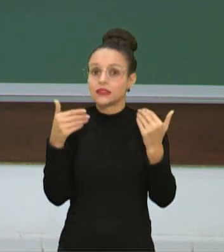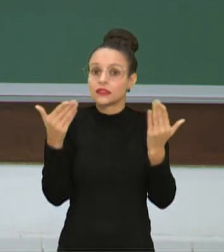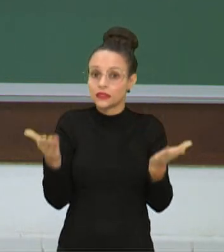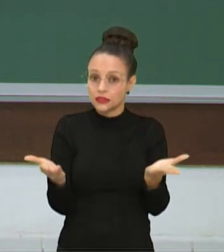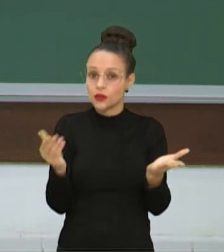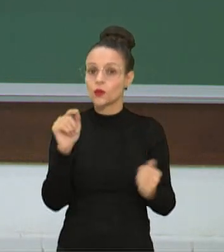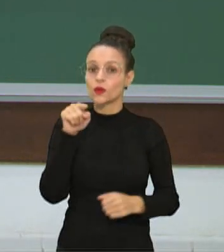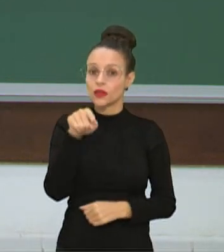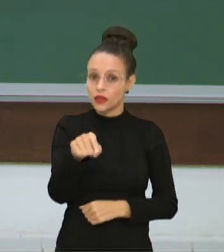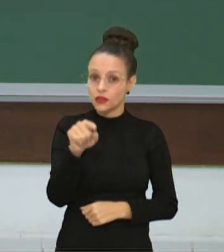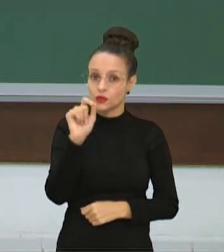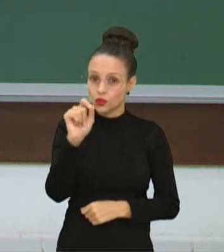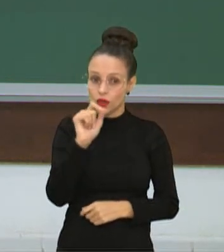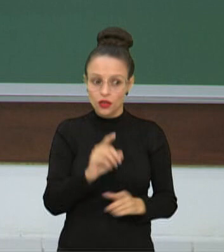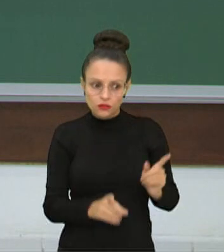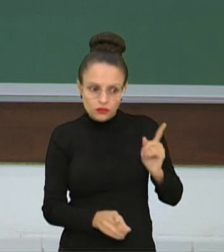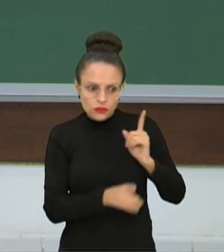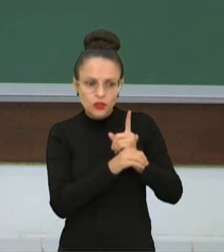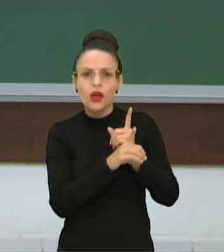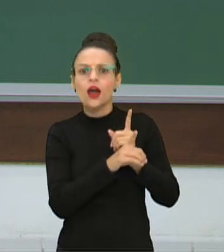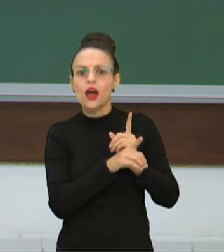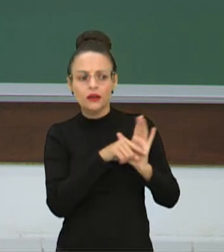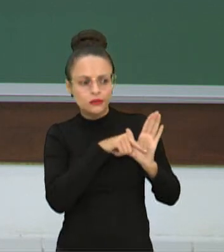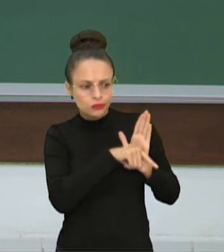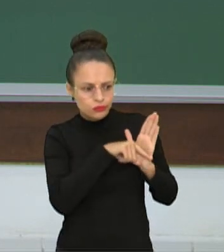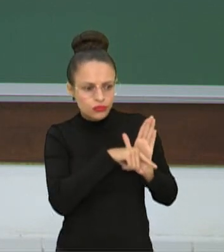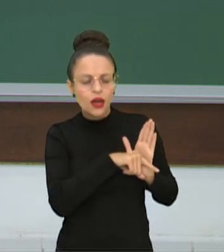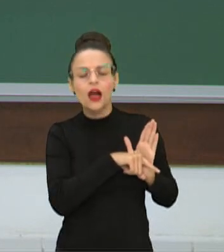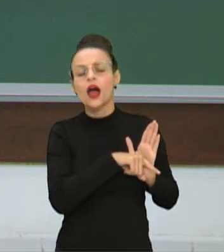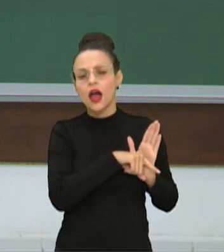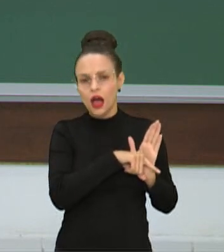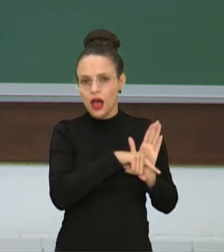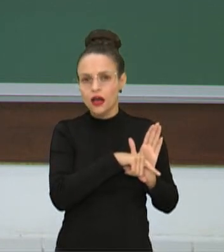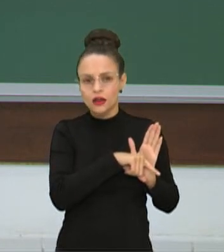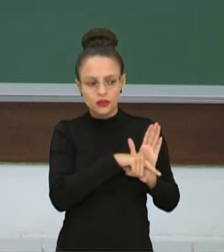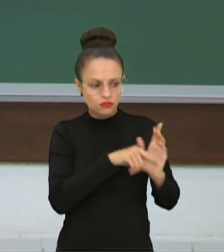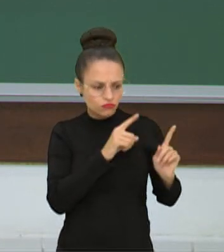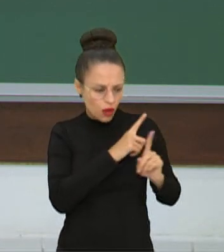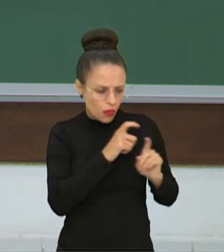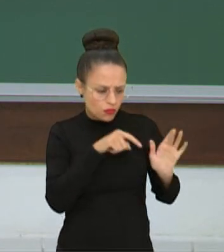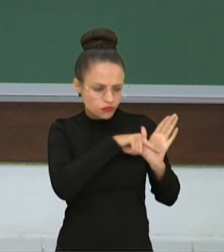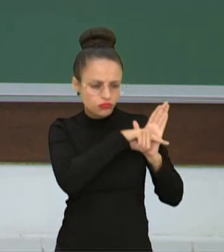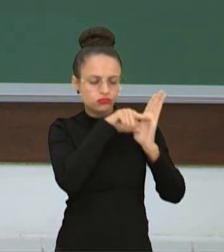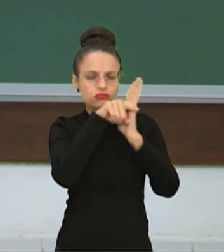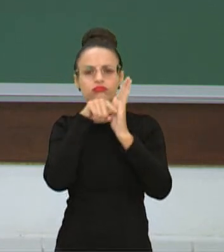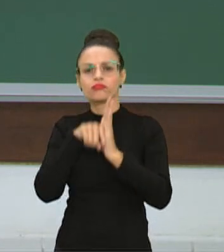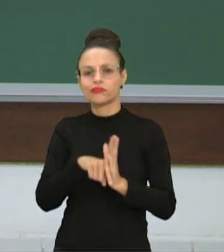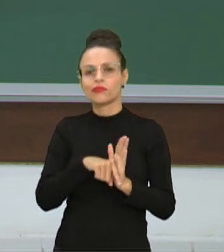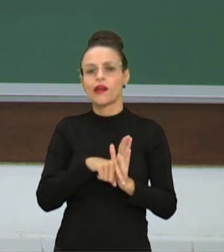Então, isso, quando foi descoberto, foi caracterizado pelos cientistas, tá, como